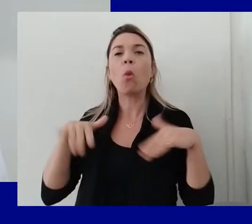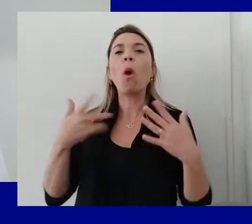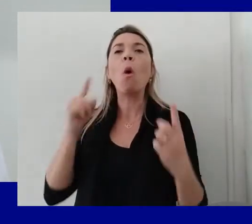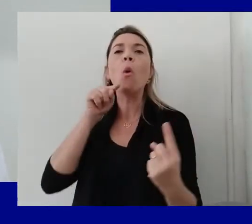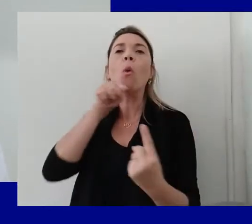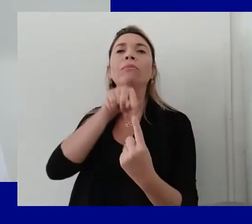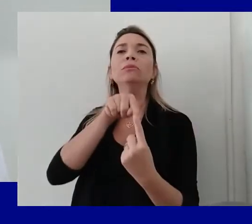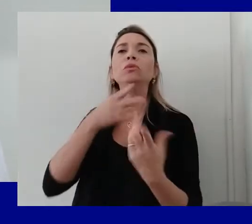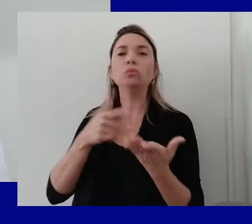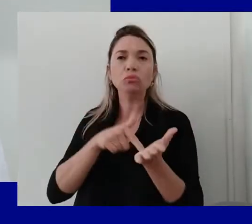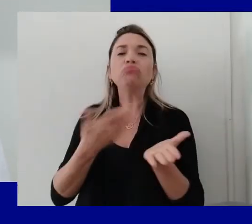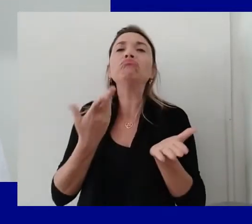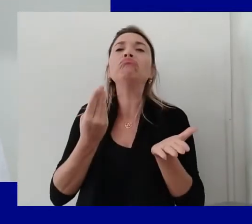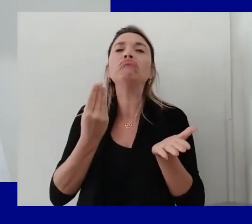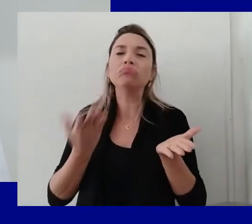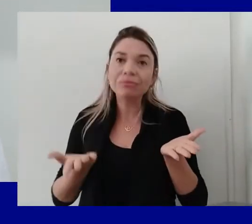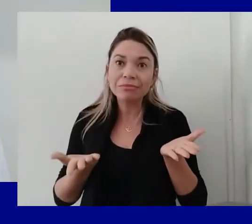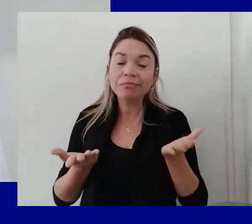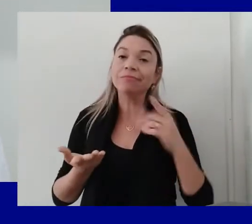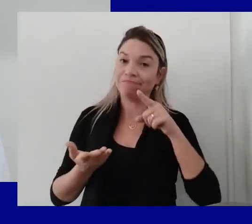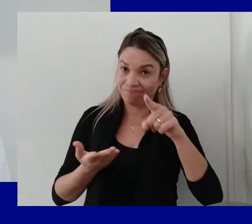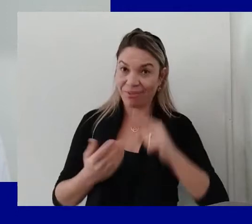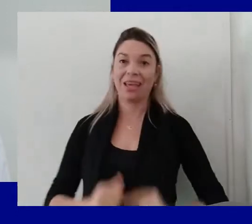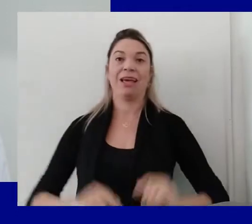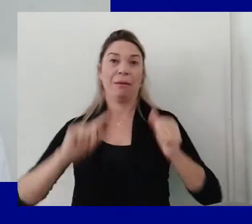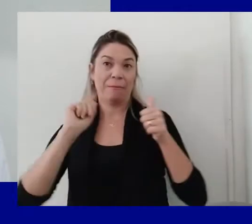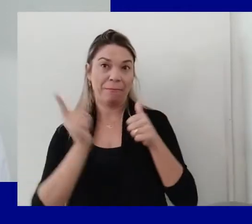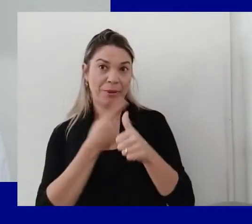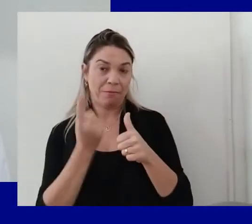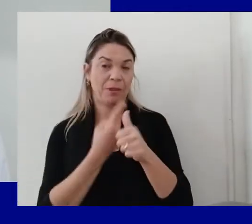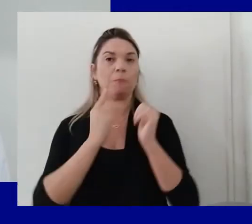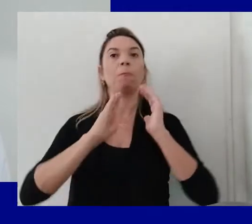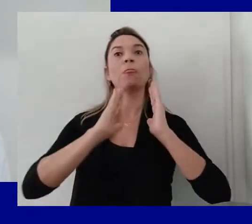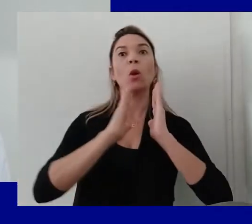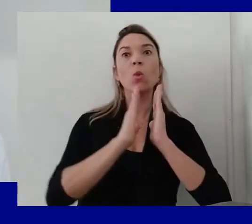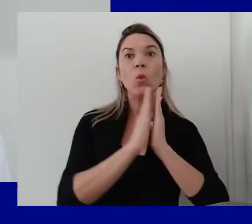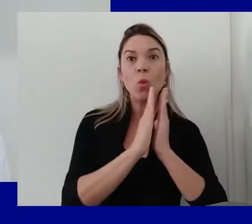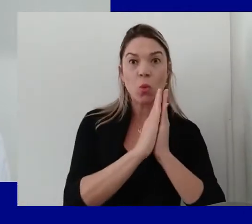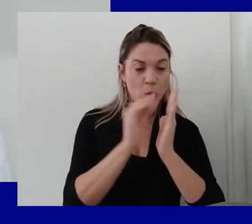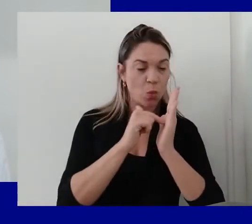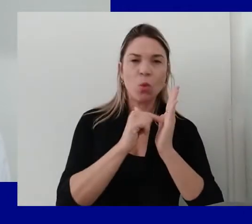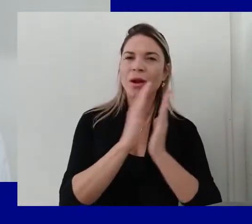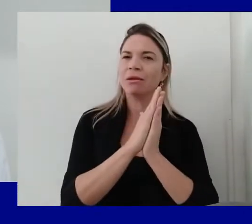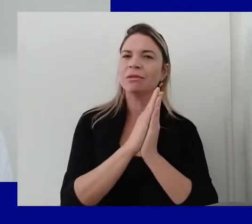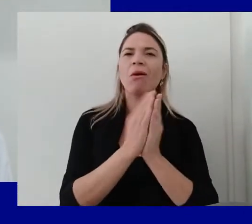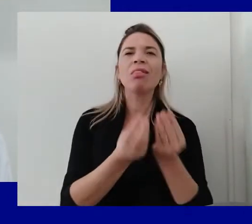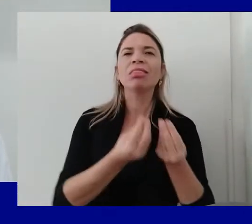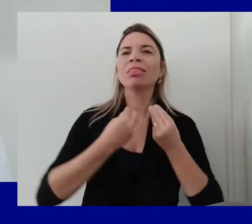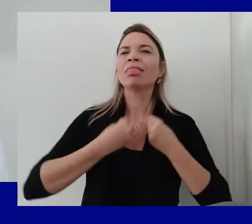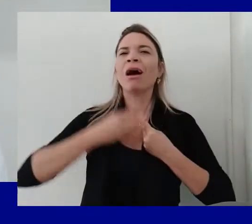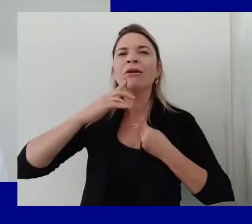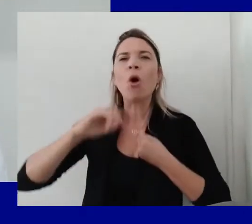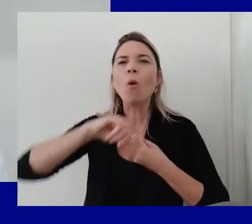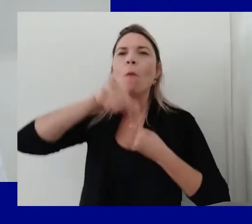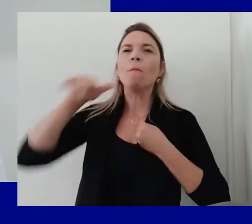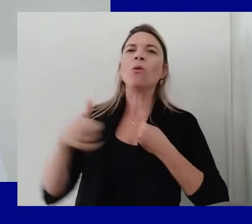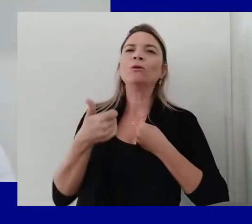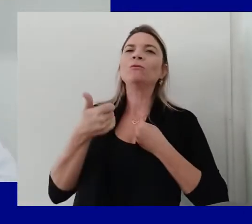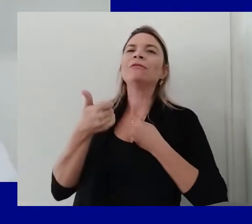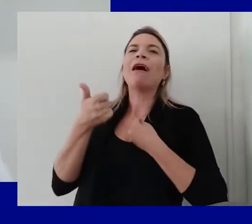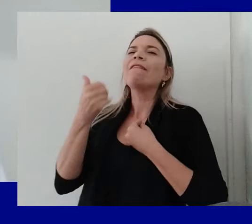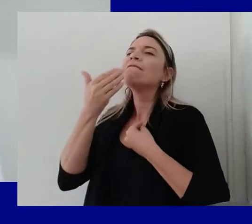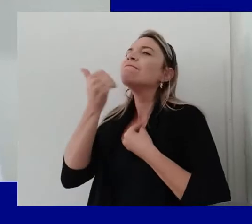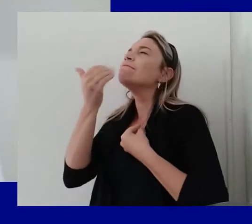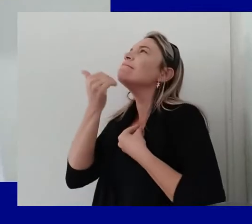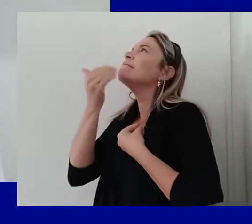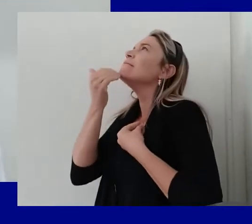devemos considerar que a oração é uma oportunidade de buscarmos conhecimento de Deus. Por que eu